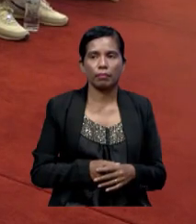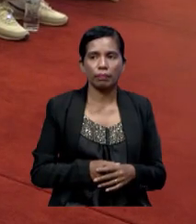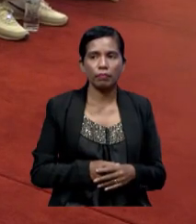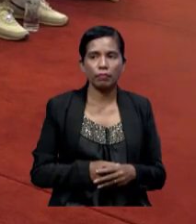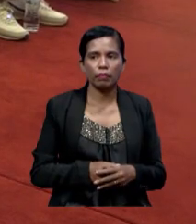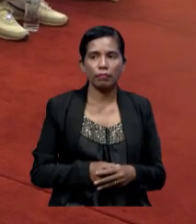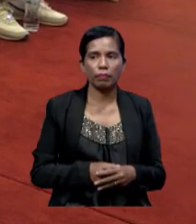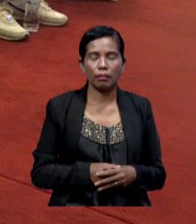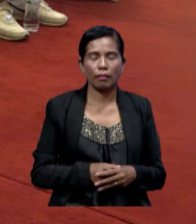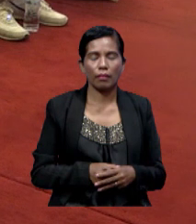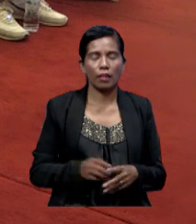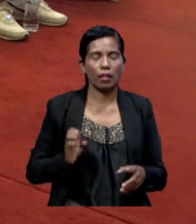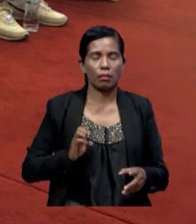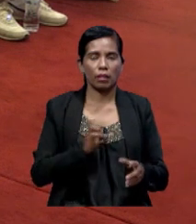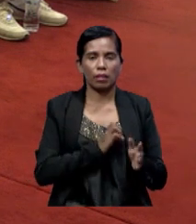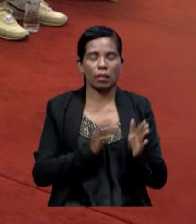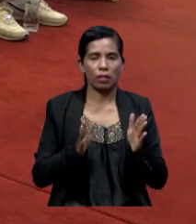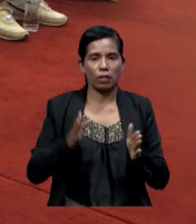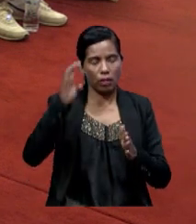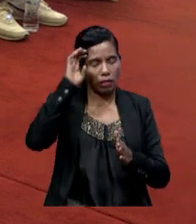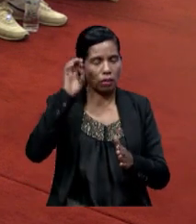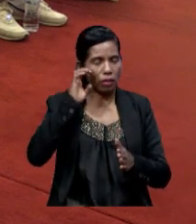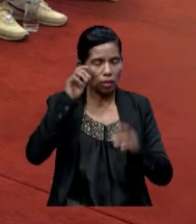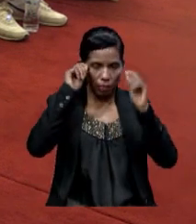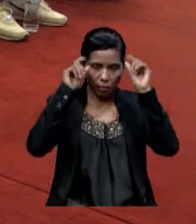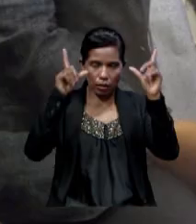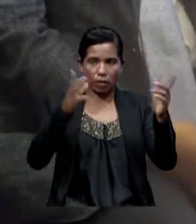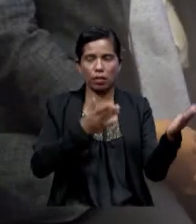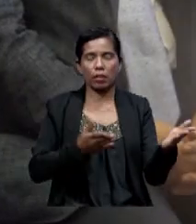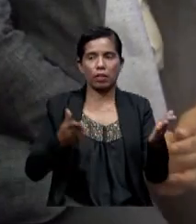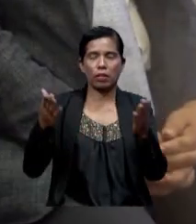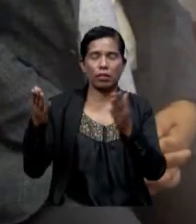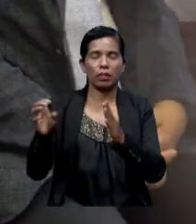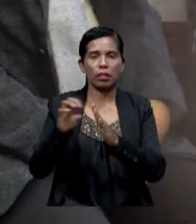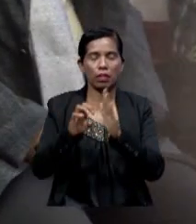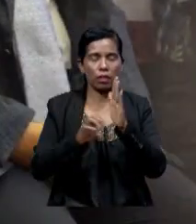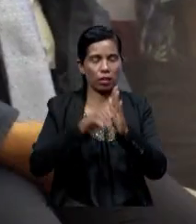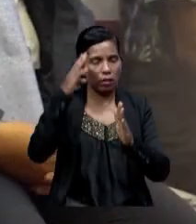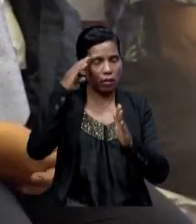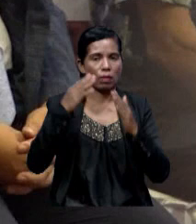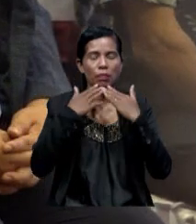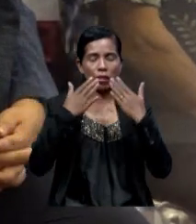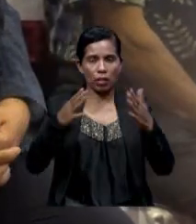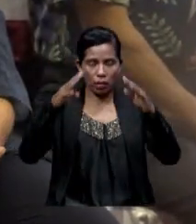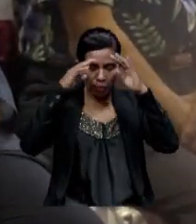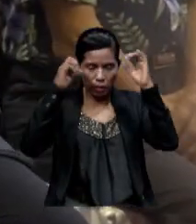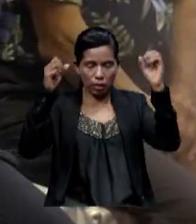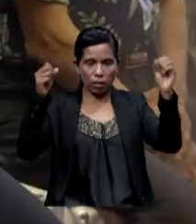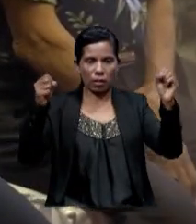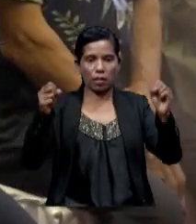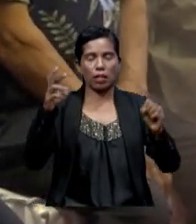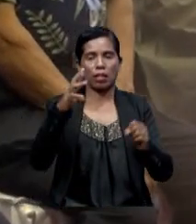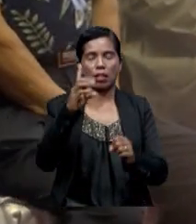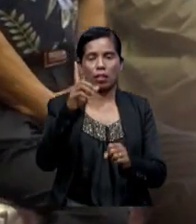Além de né, embaixador Coreia e Timor-Leste, Kim Jong-mos, lor Estado Coreia Nenarang, agradece para Presidente República, tamba